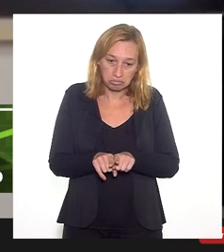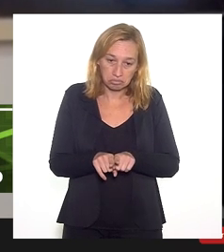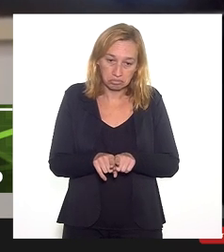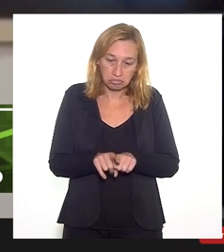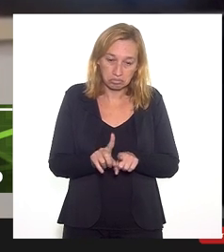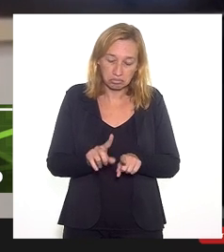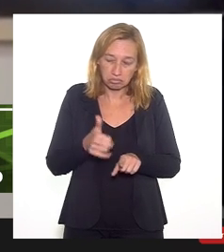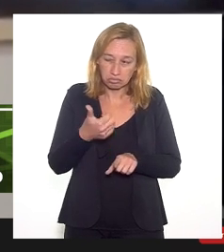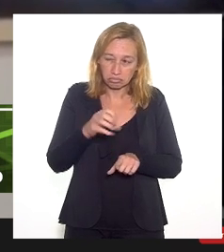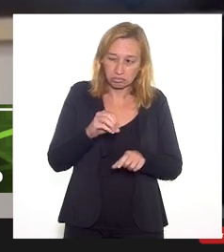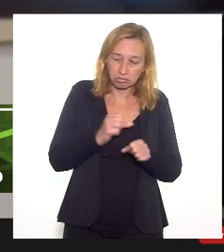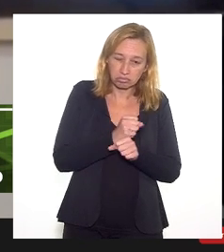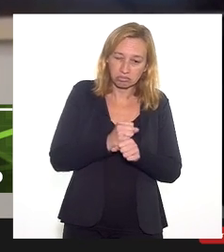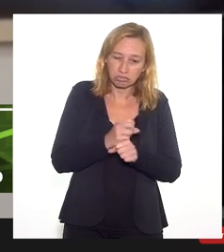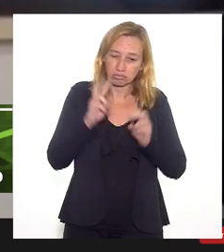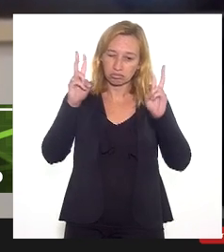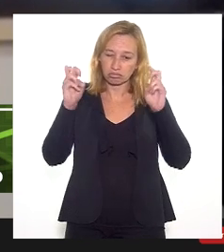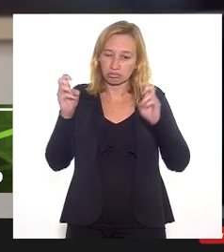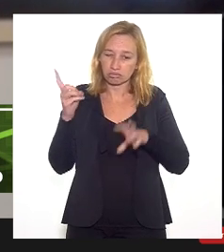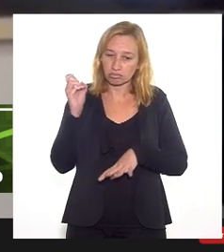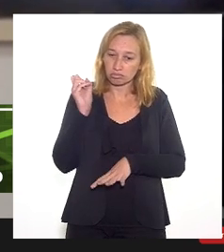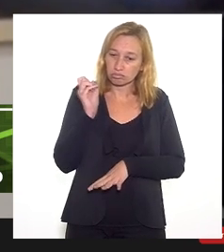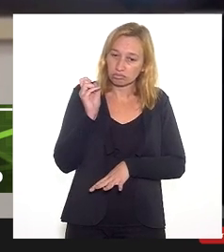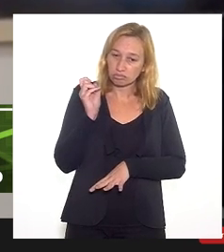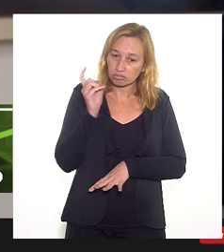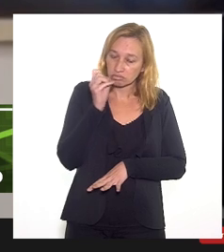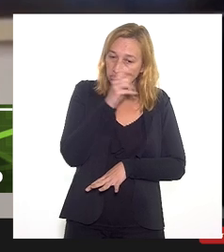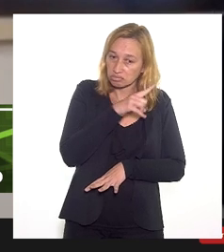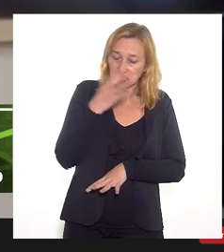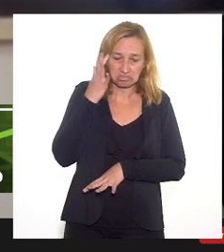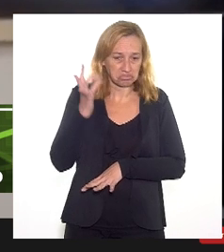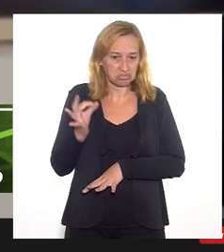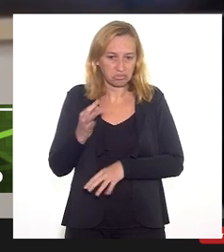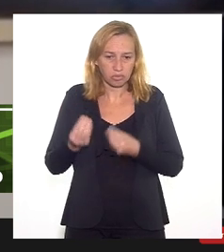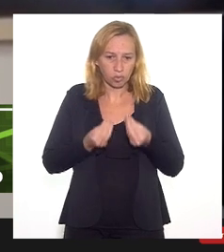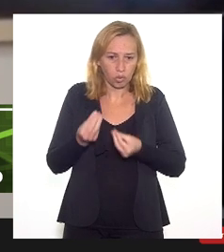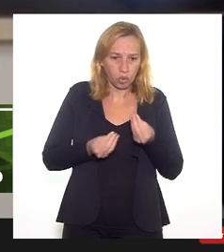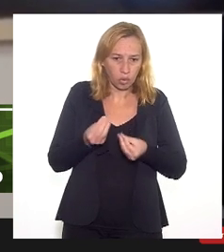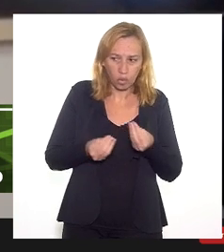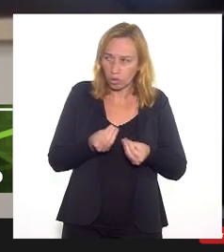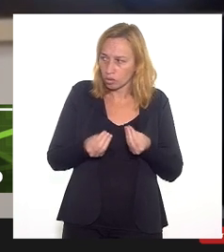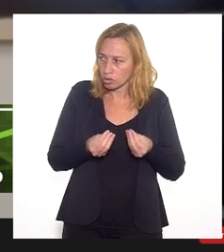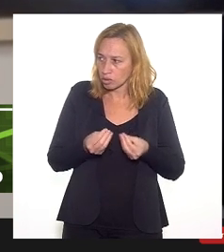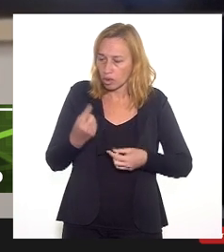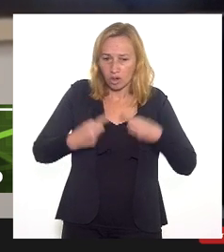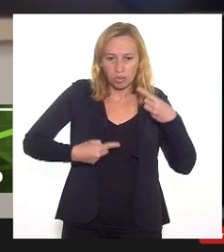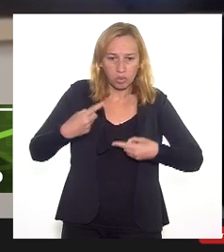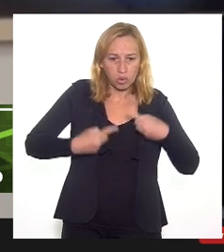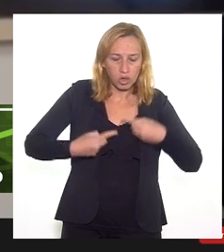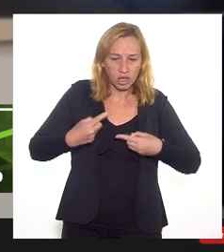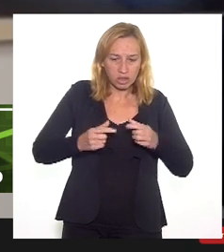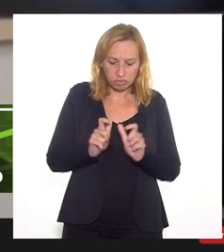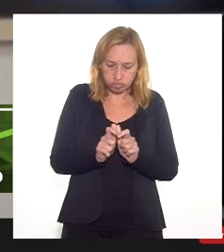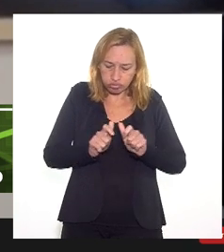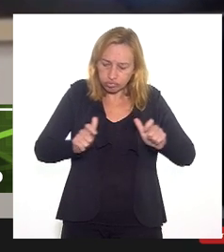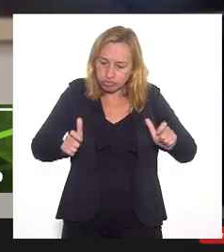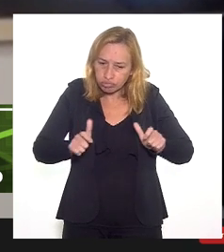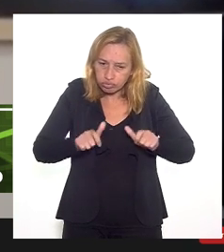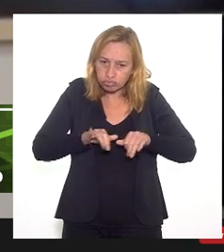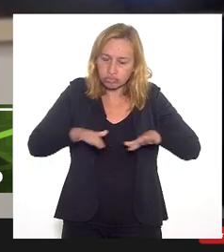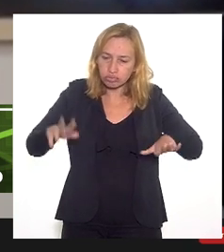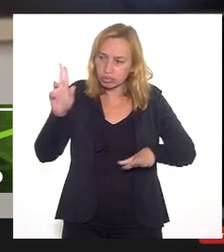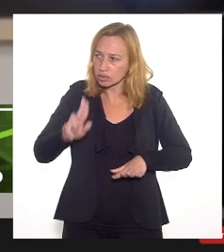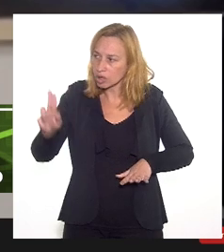próximos 10 anos vai ser um tema relevante eu não sei como uma política de expansão da universidade